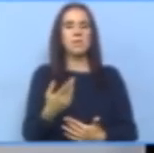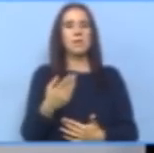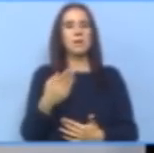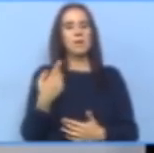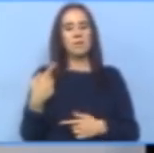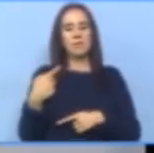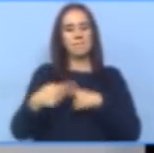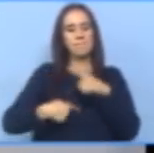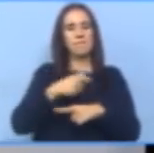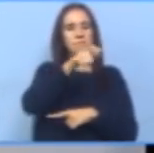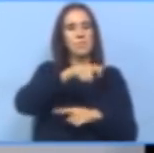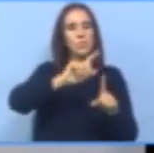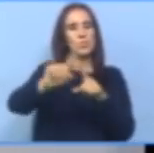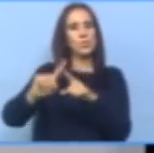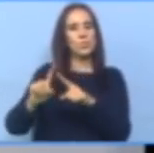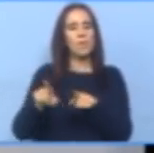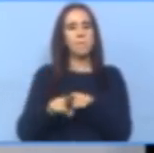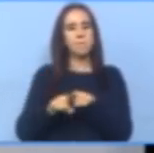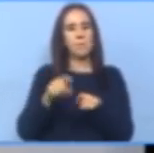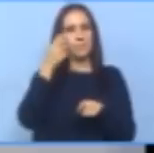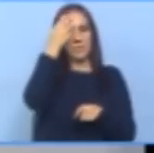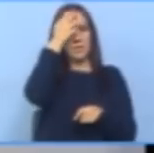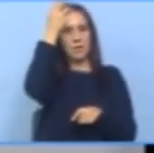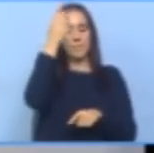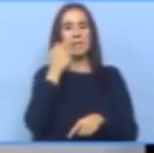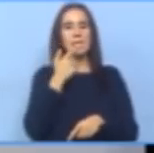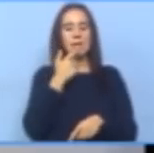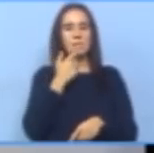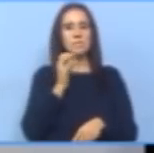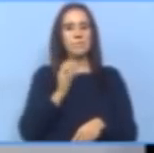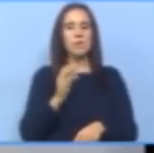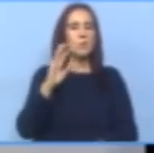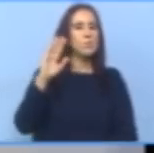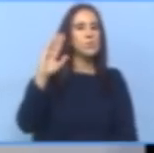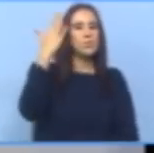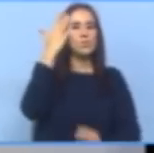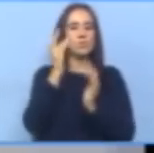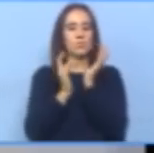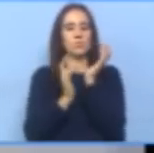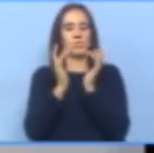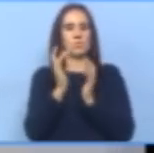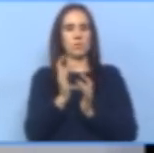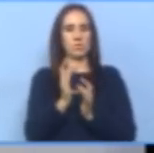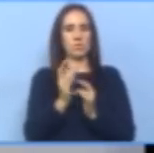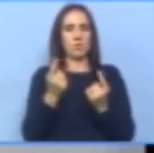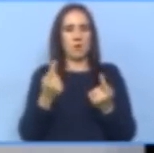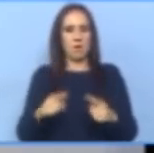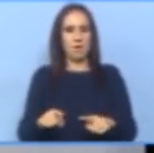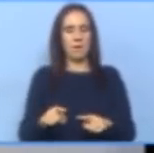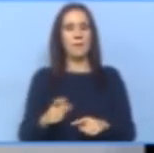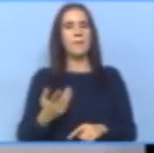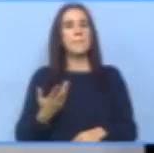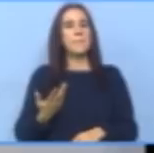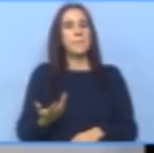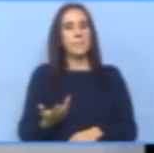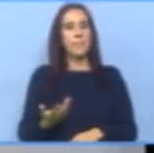personagens são reis. No fundo, quer-se dizer a primazia de Jesus Cristo para